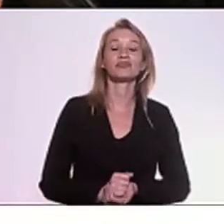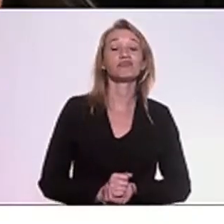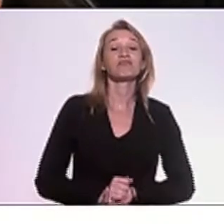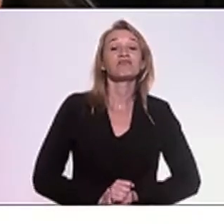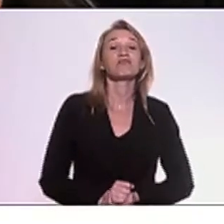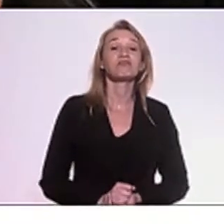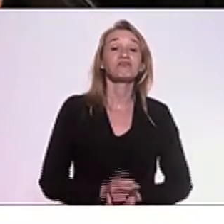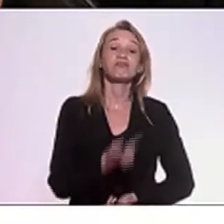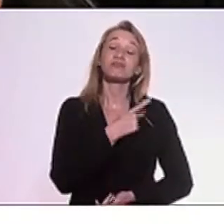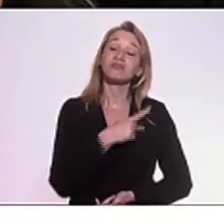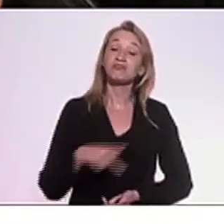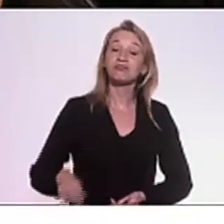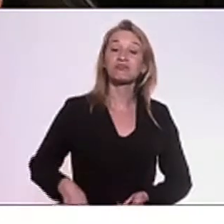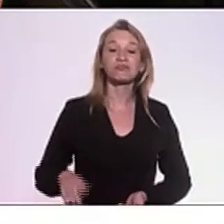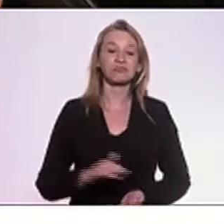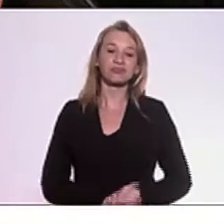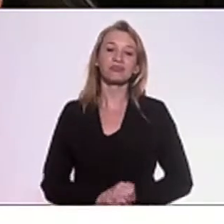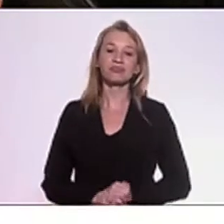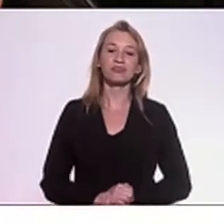Presidente,